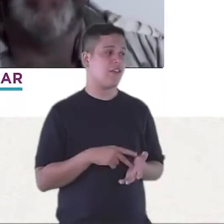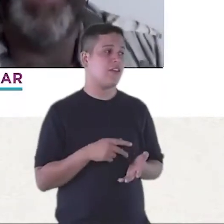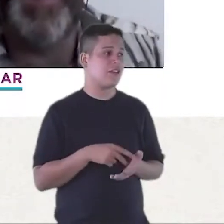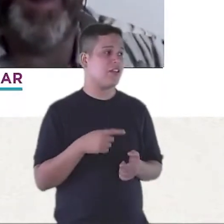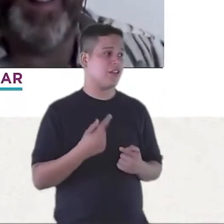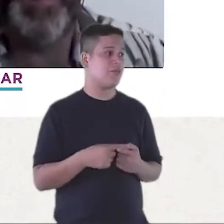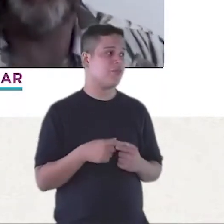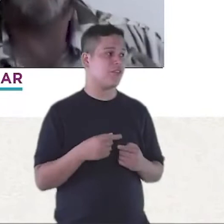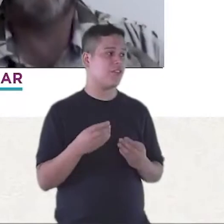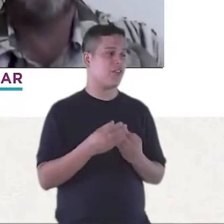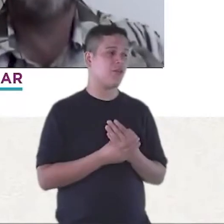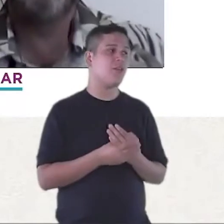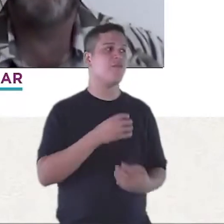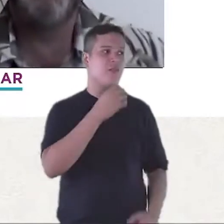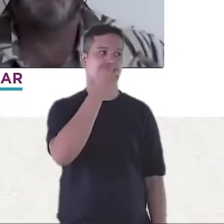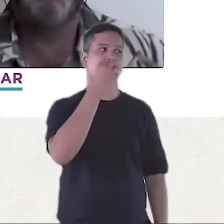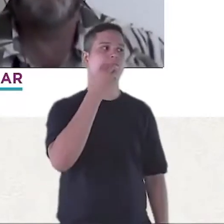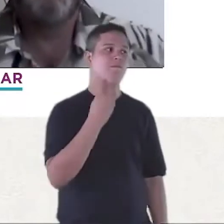É o primeiro critério.